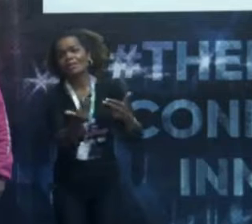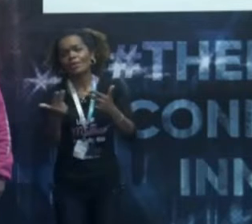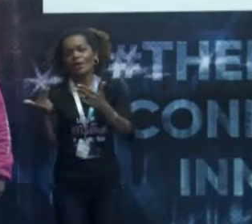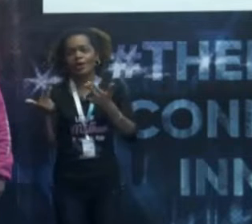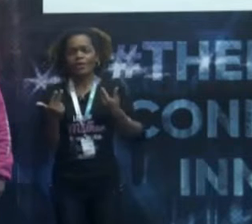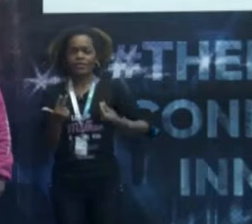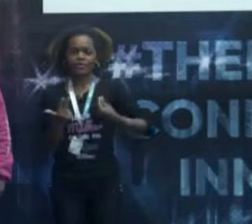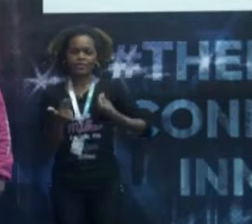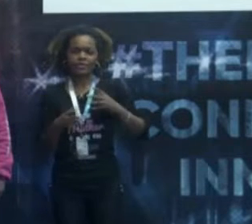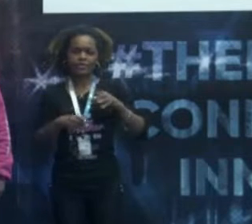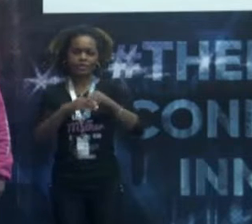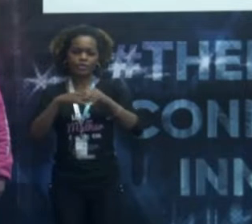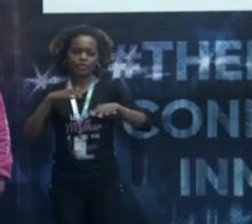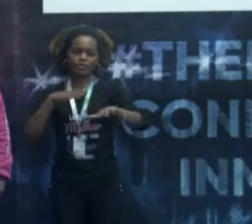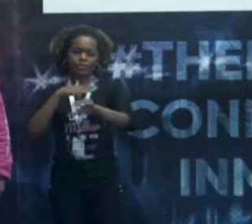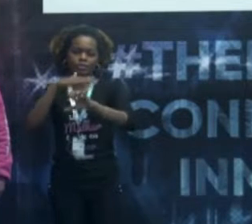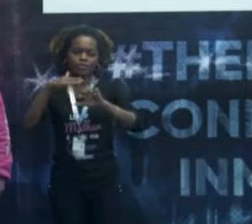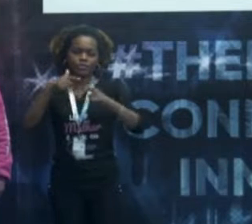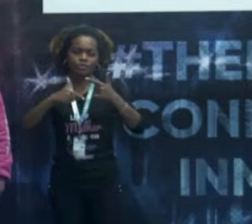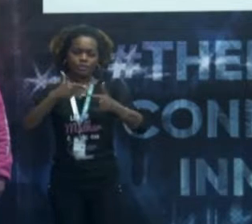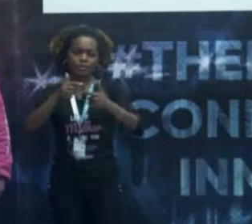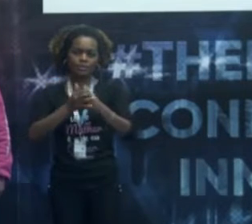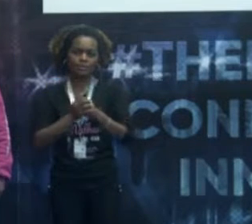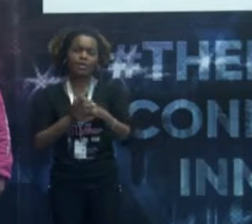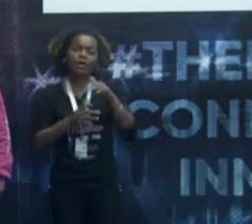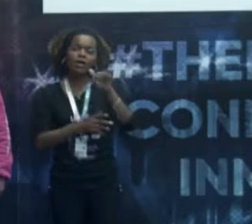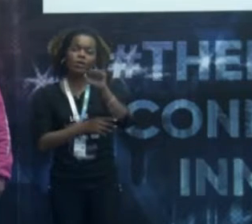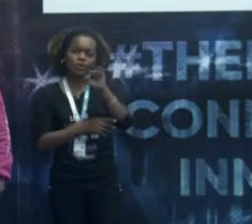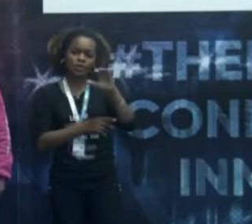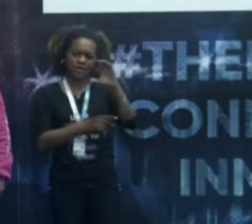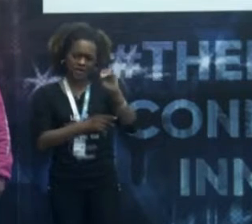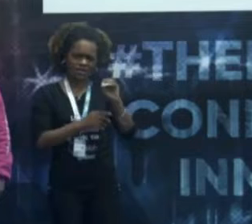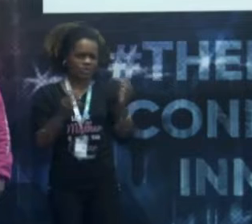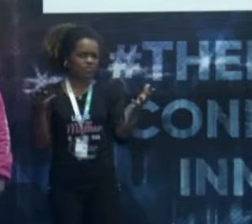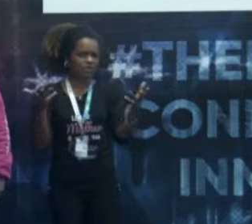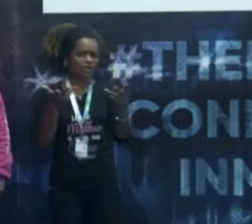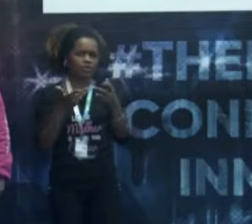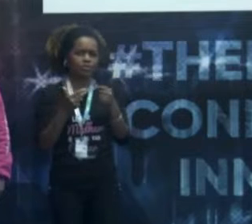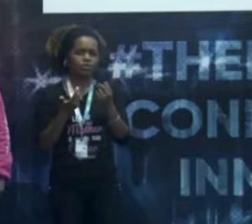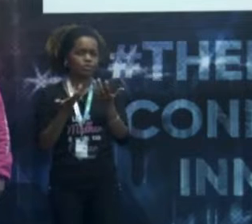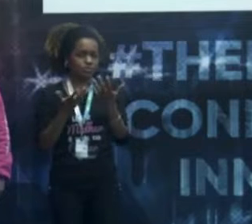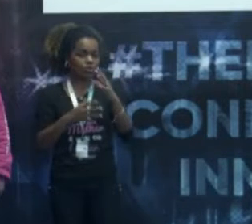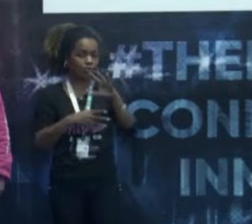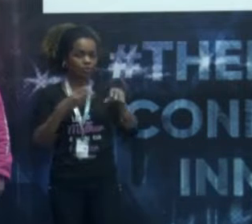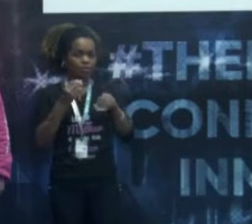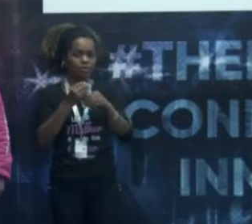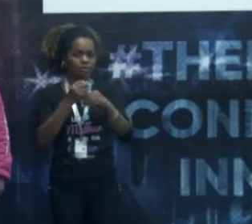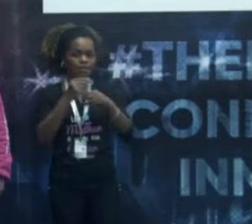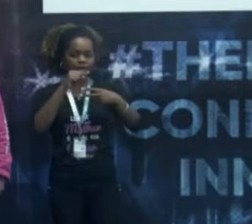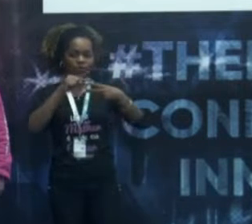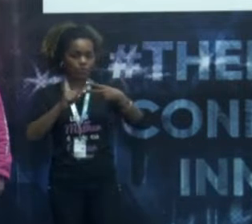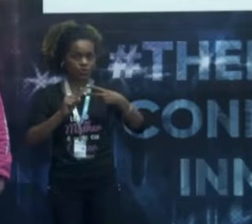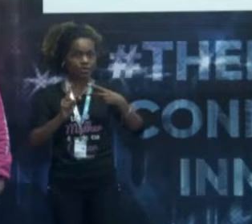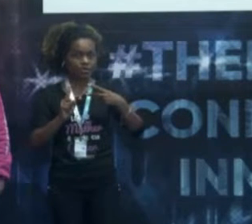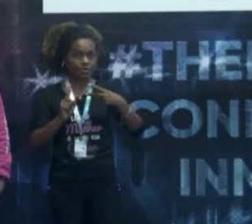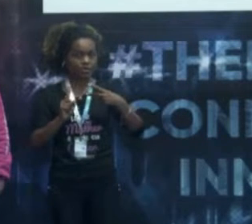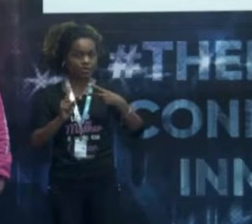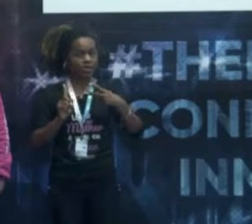Perfeito. Cássio e Paula colocaram muito bem, queria complementar só com uma perspectiva que eu gosto muito de trazer, duas, na verdade, que eu acho que